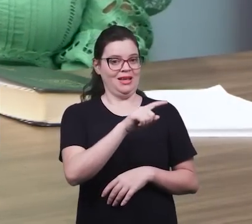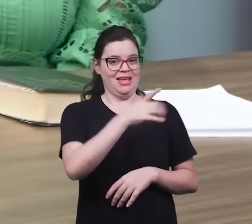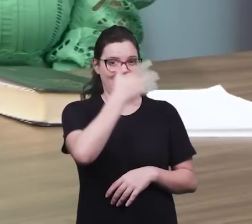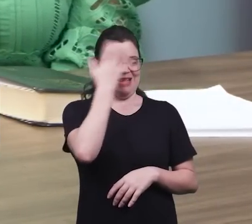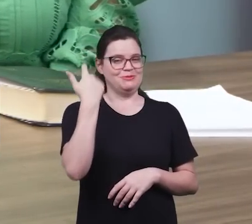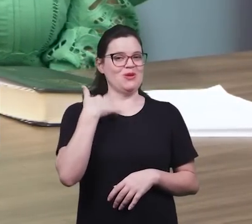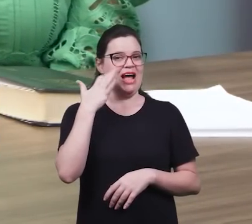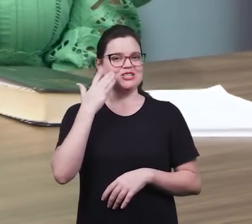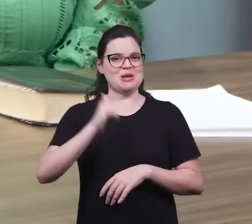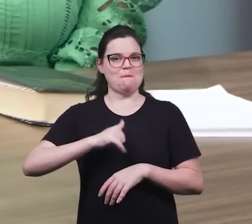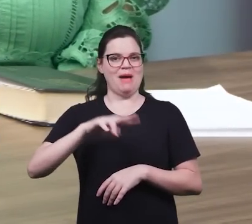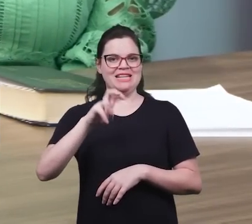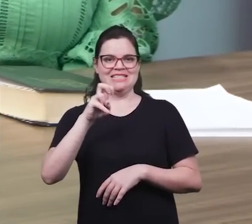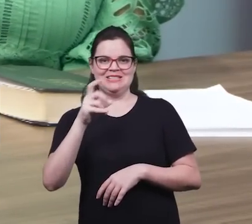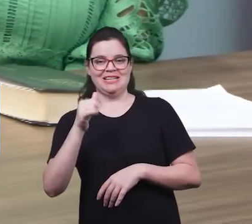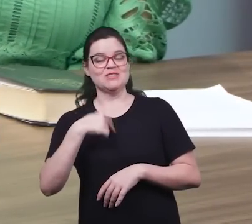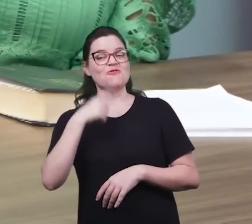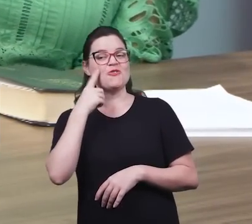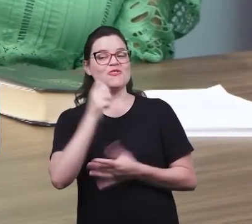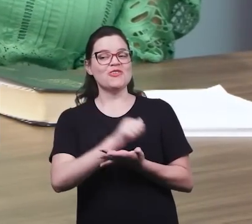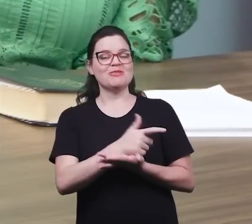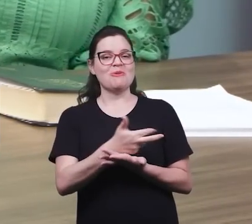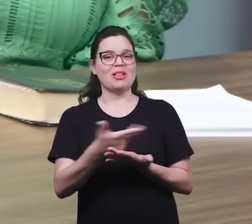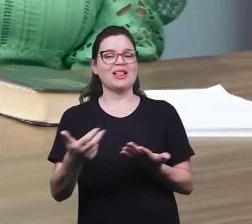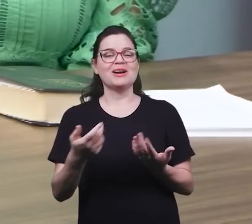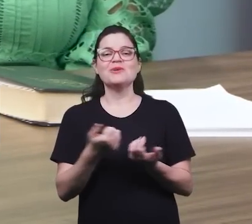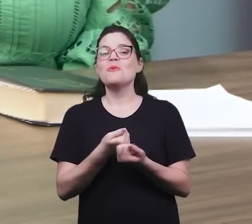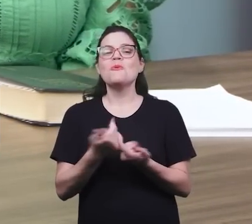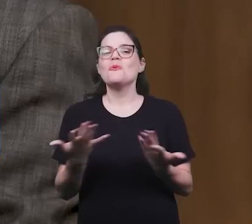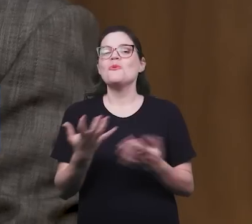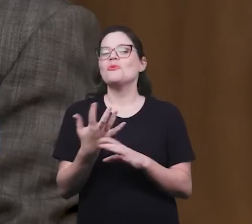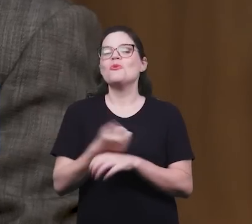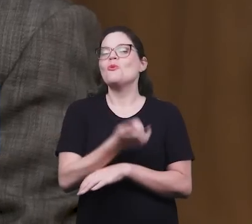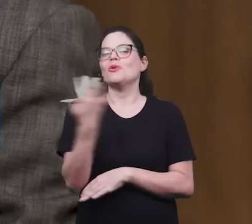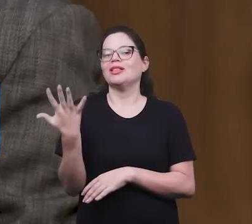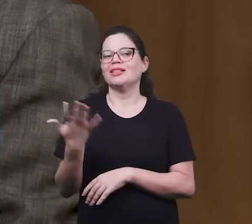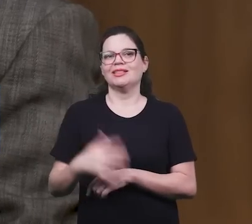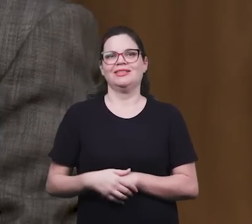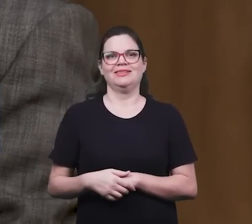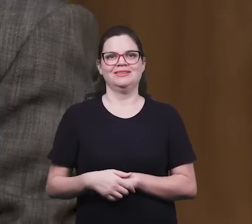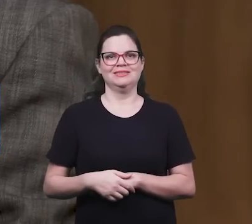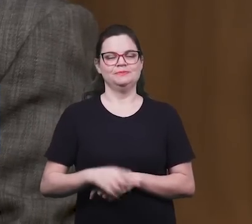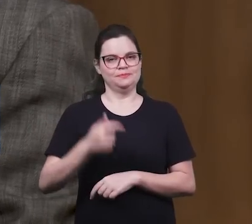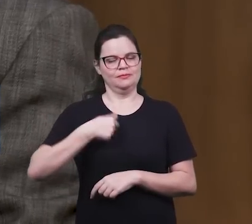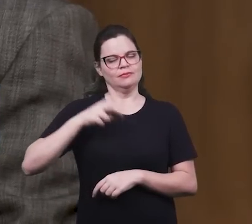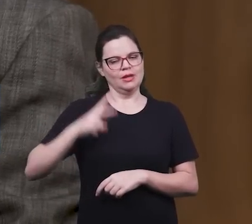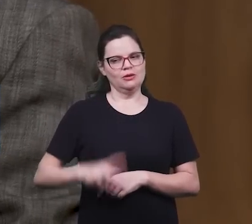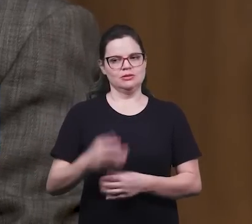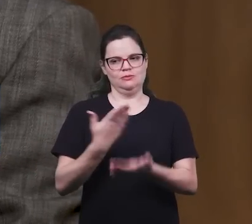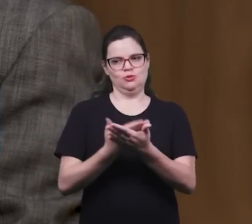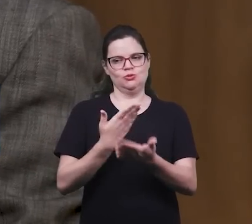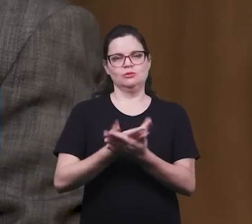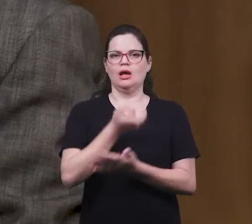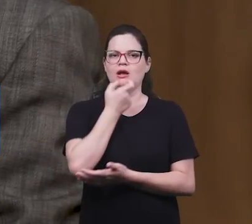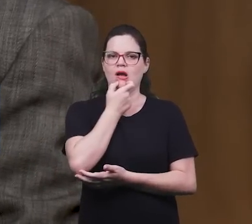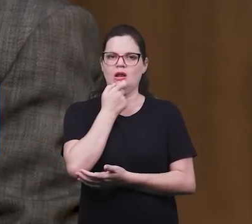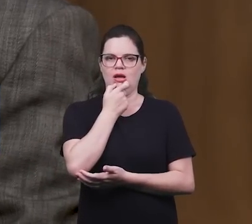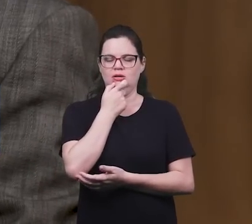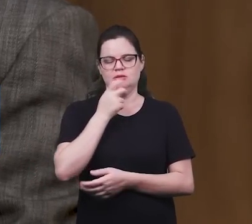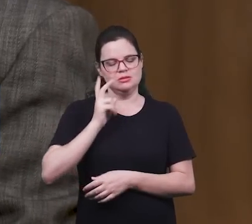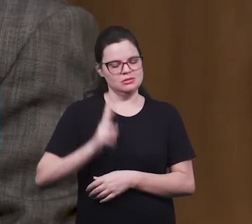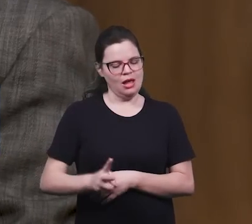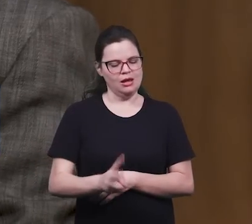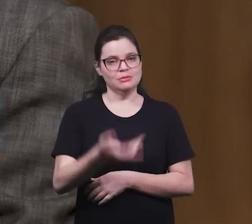o povo acertou. Ou se ultrapassa. Não, veja bem, eu sempre fui estudioso de inglês. Desde criança que